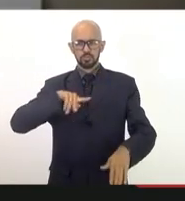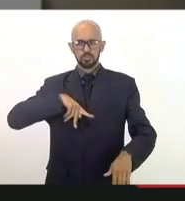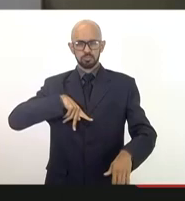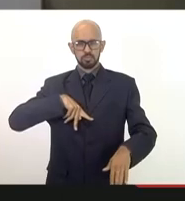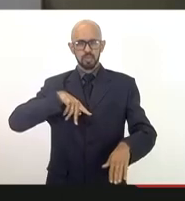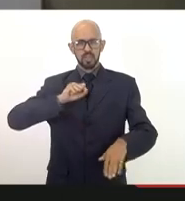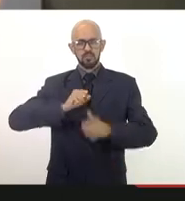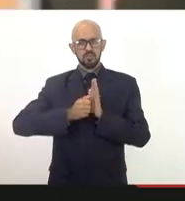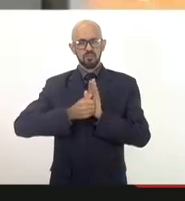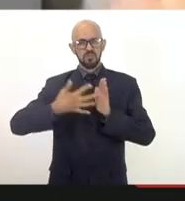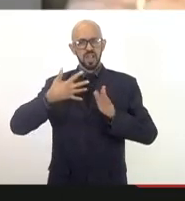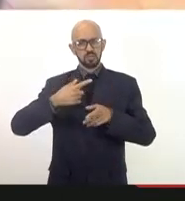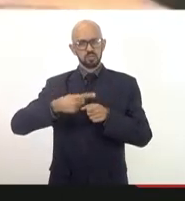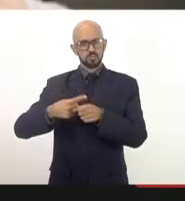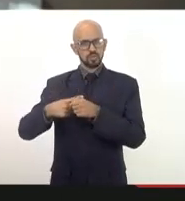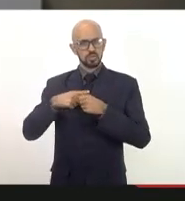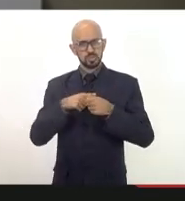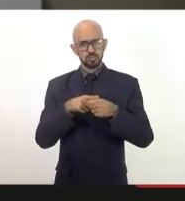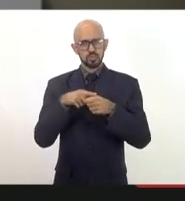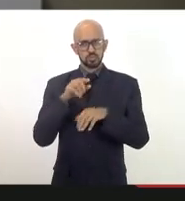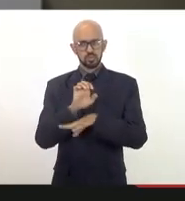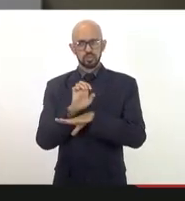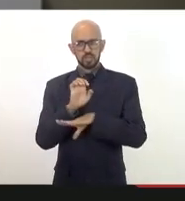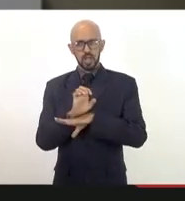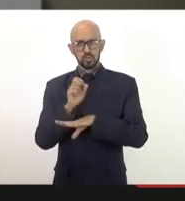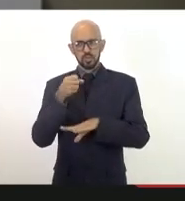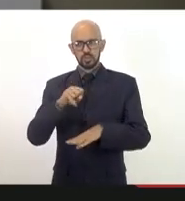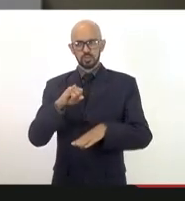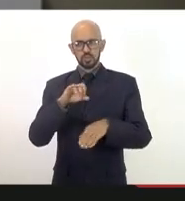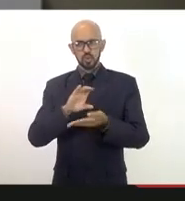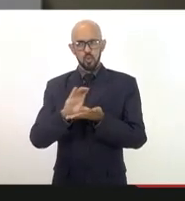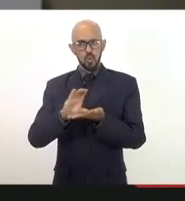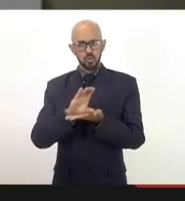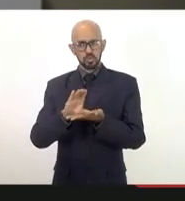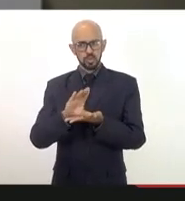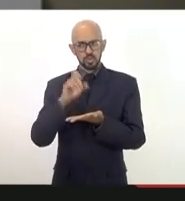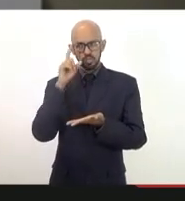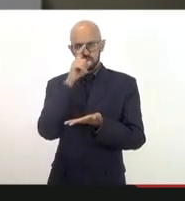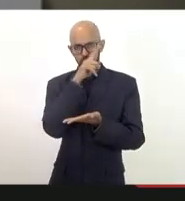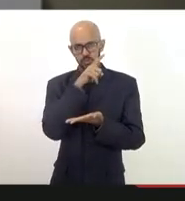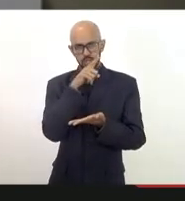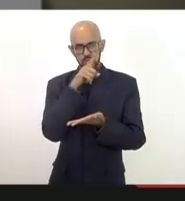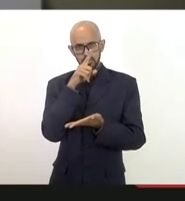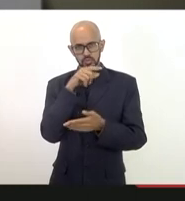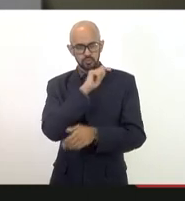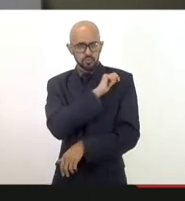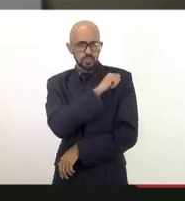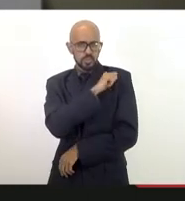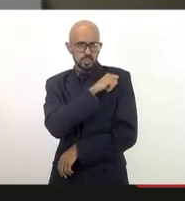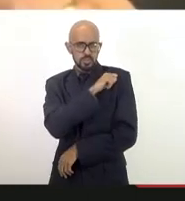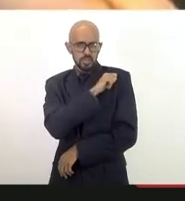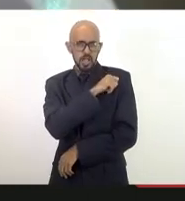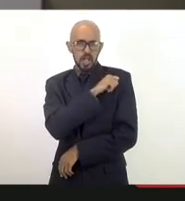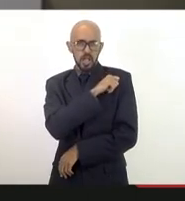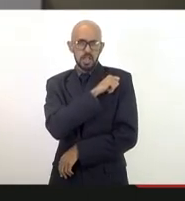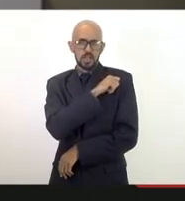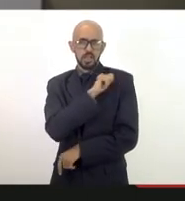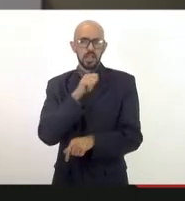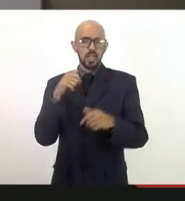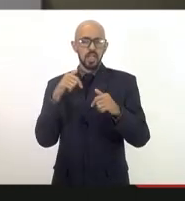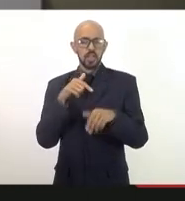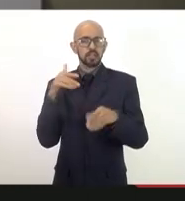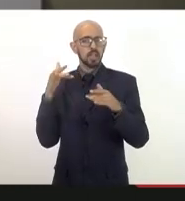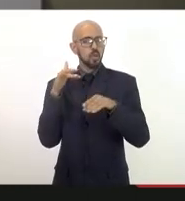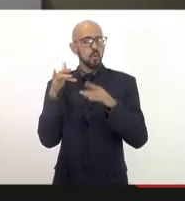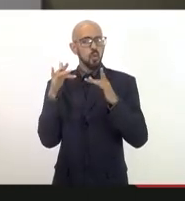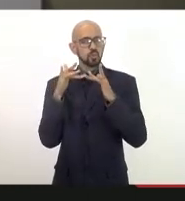do estado. Então, se o Conselho Municipal de Saúde tiver com dificuldade de fiscalizar isso, é entrar em contato com o